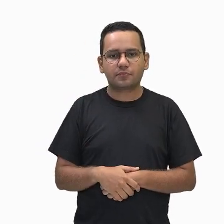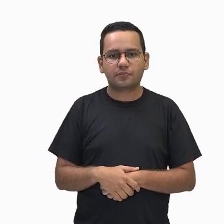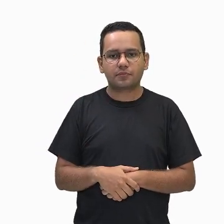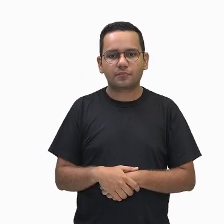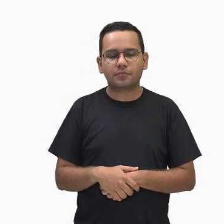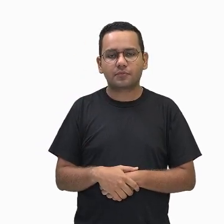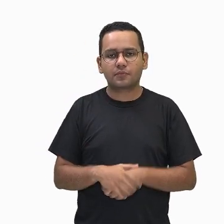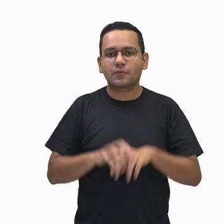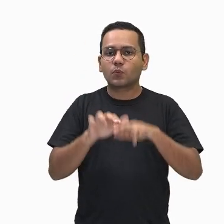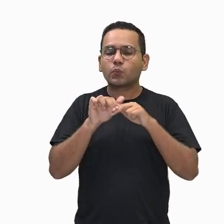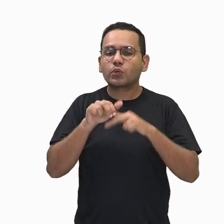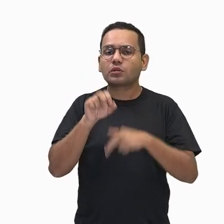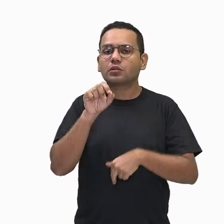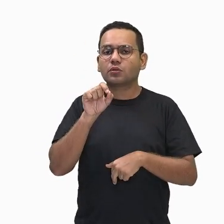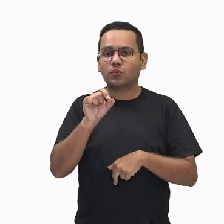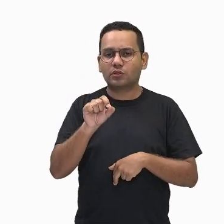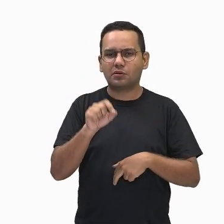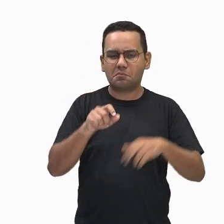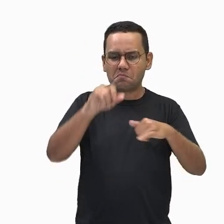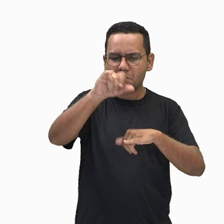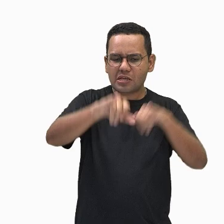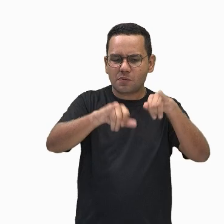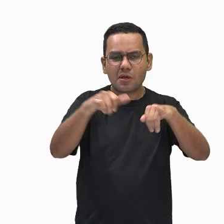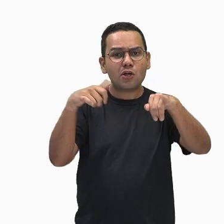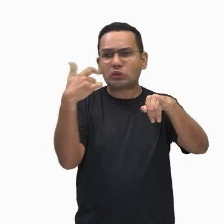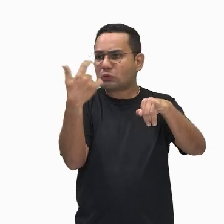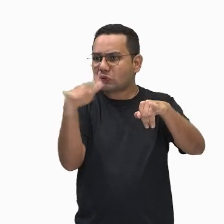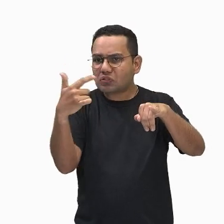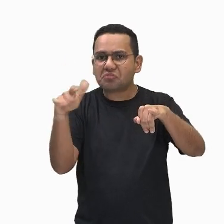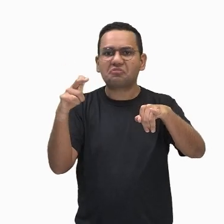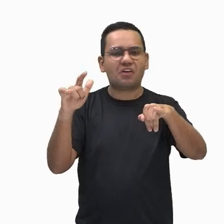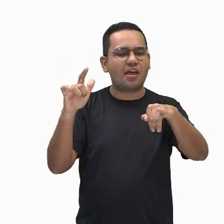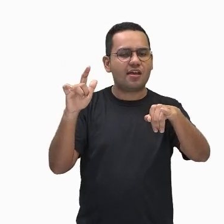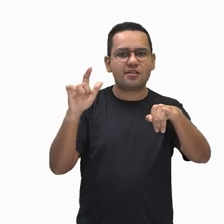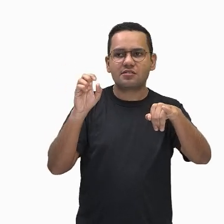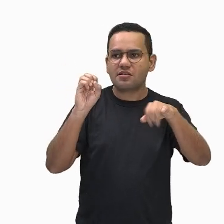um mundo sem materiais sintéticos. O que isso